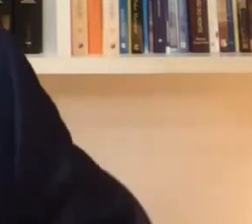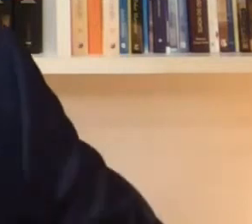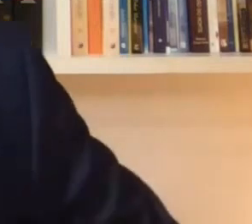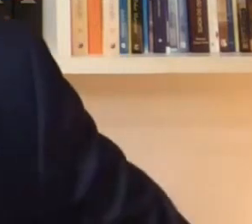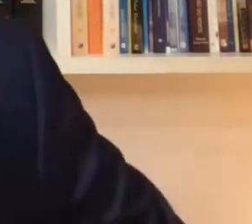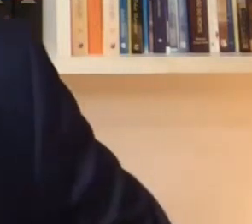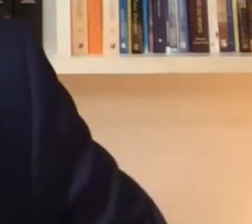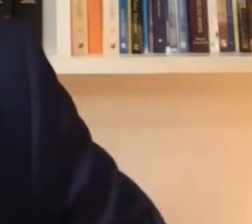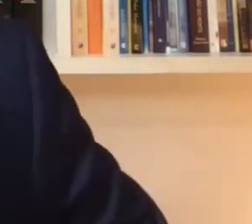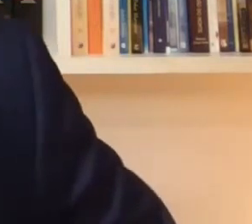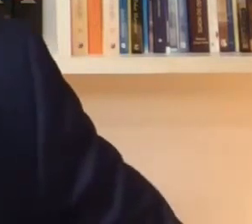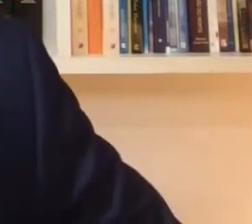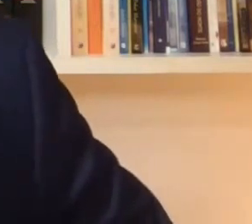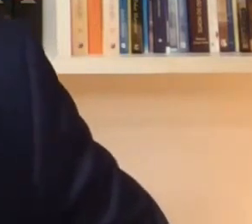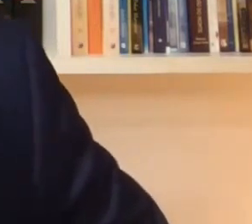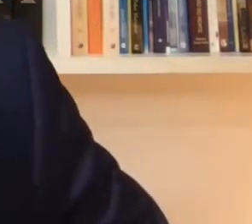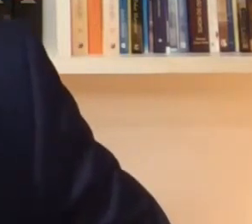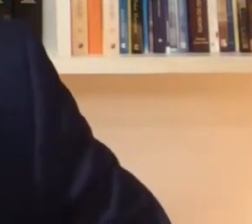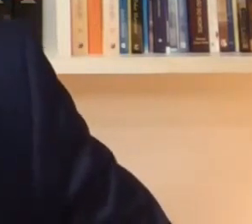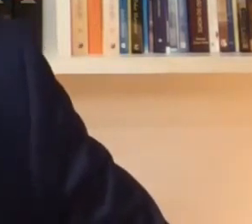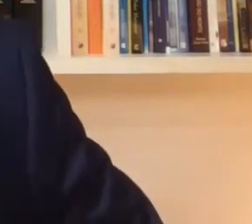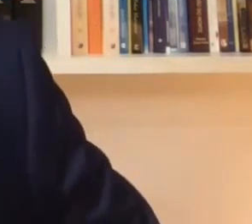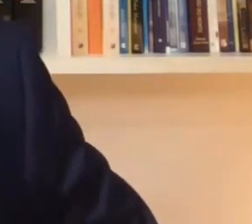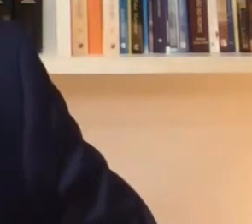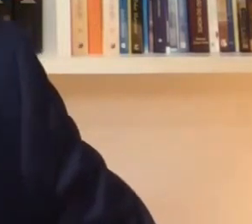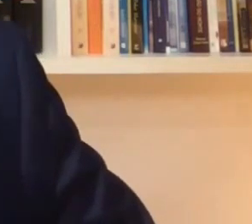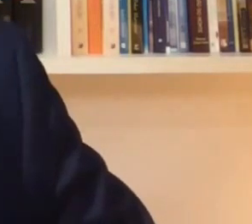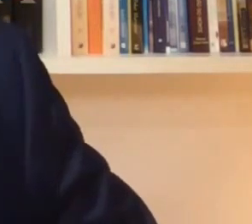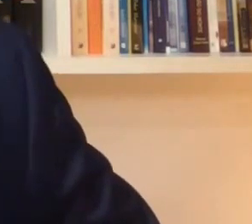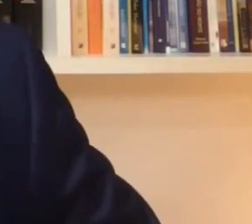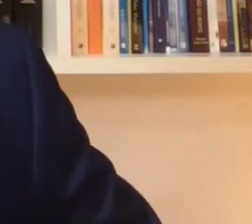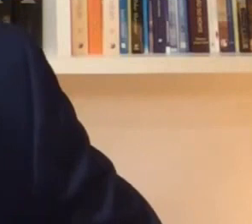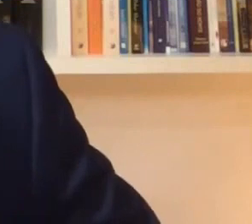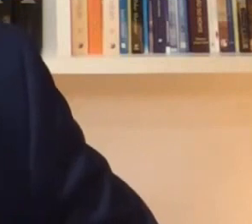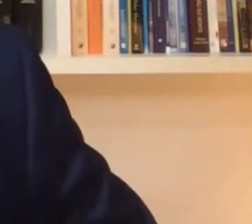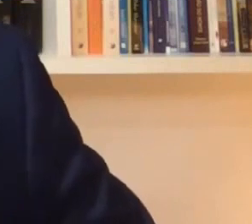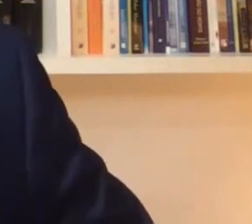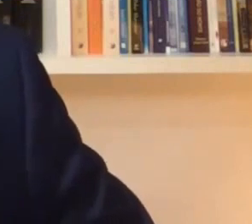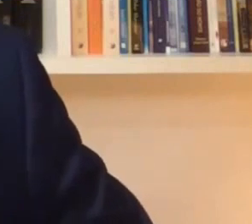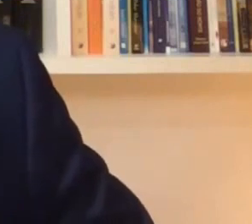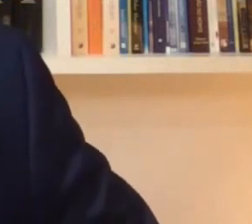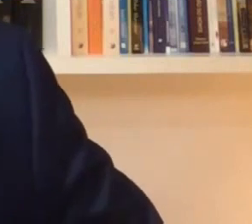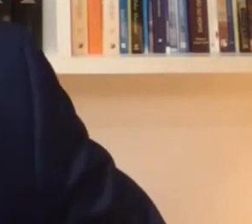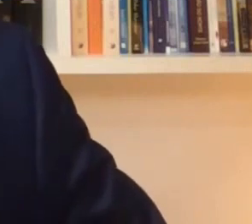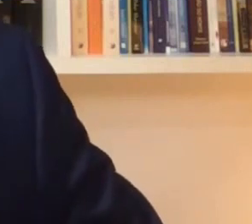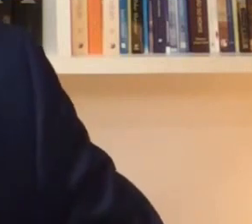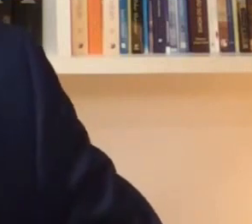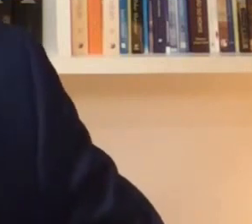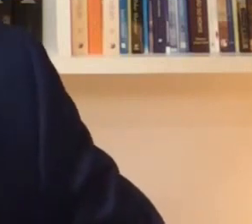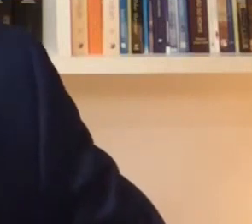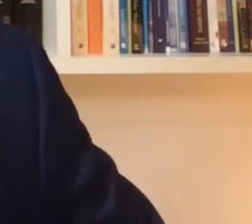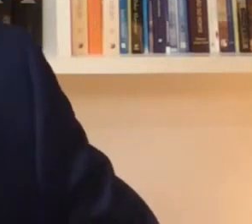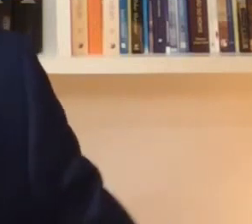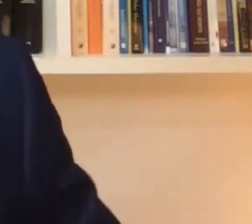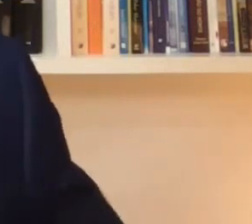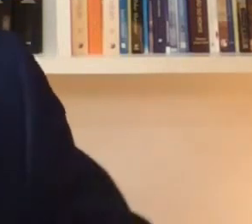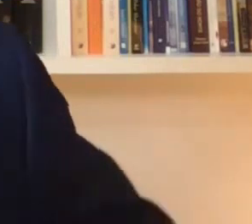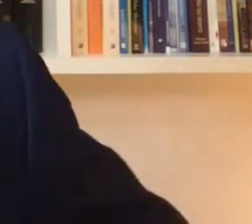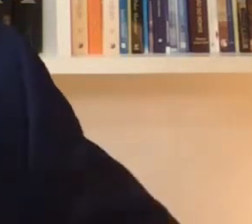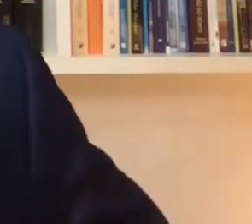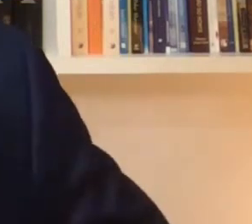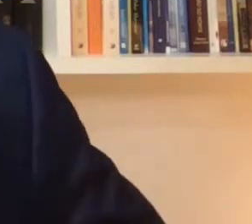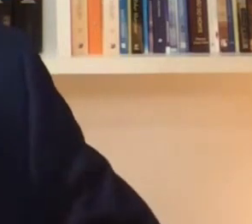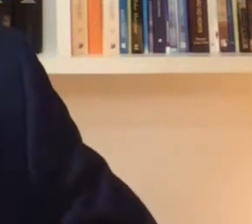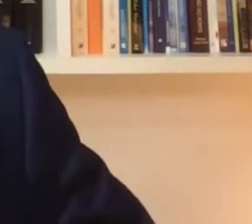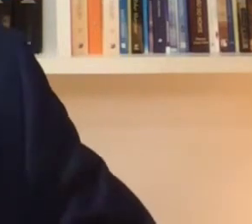tudo bem com você seja muito bem-vindo seja muito bem-vinda e que Deus fortaleça a sua fé o seu conhecimento a